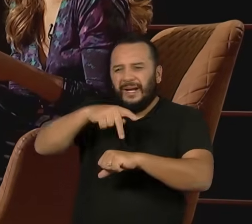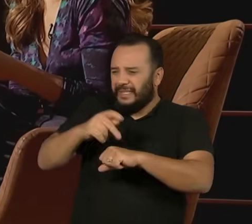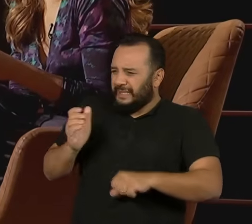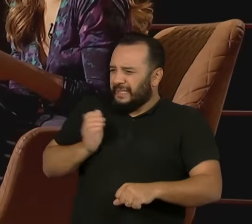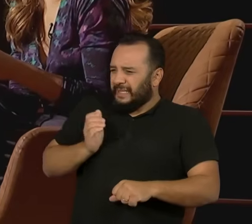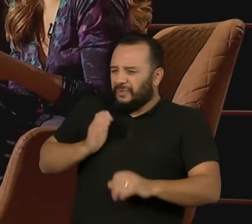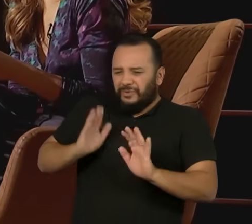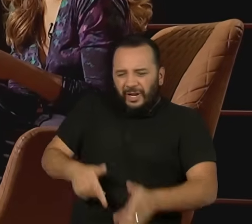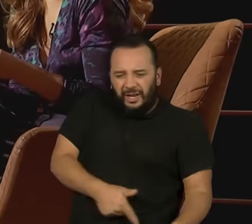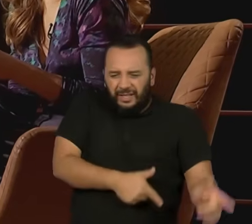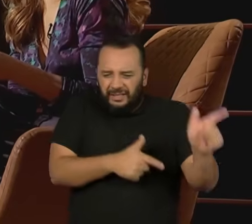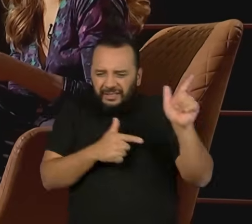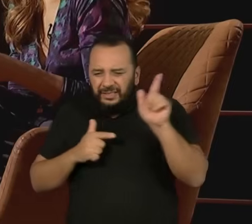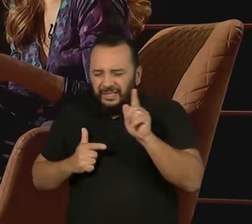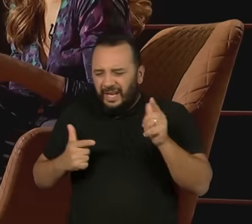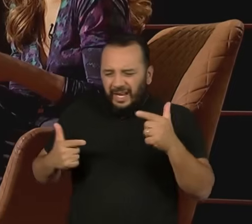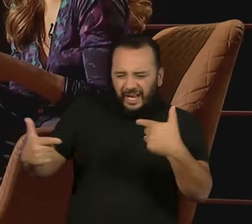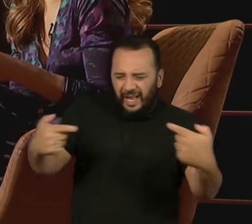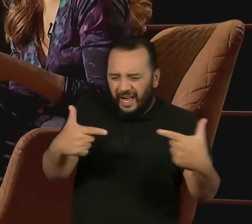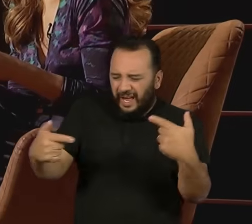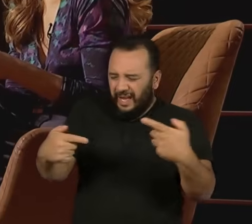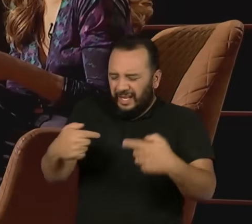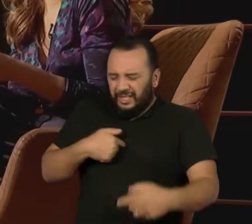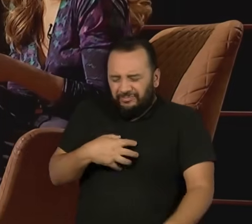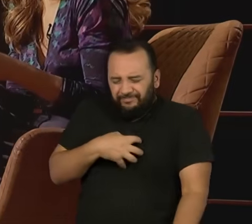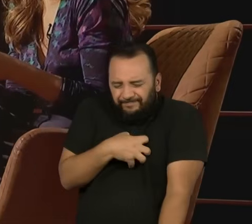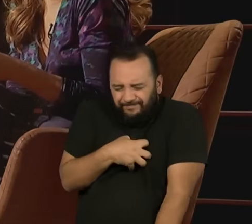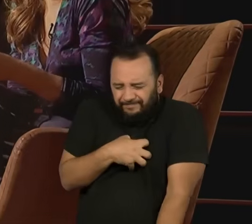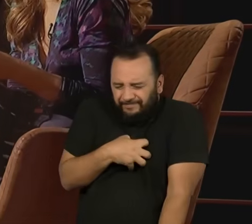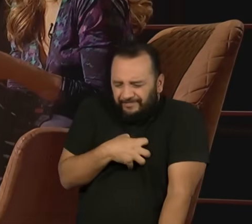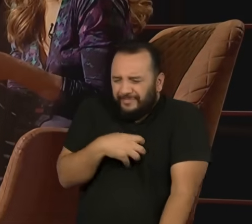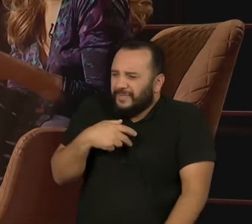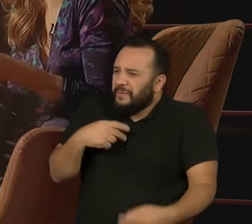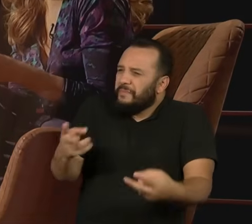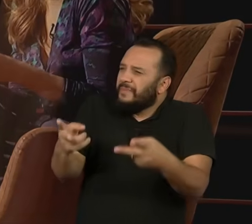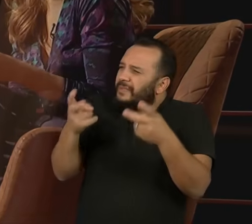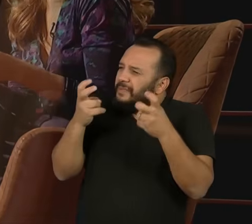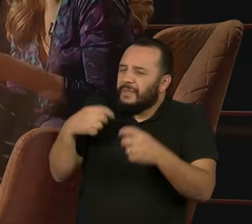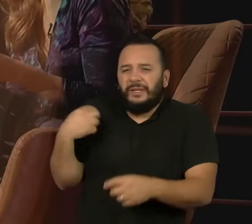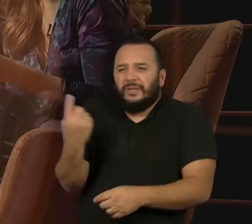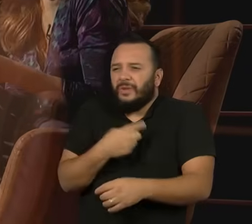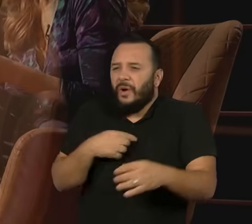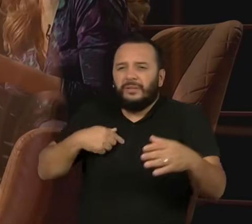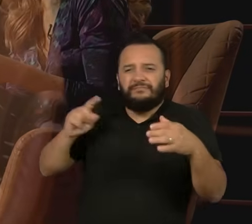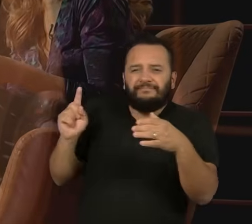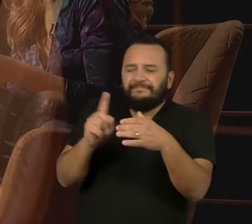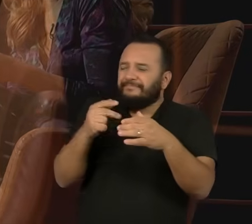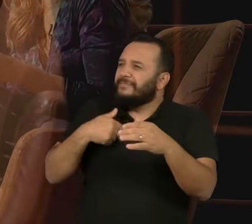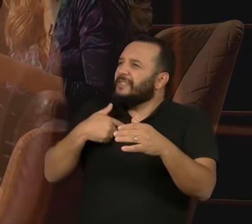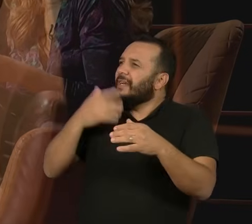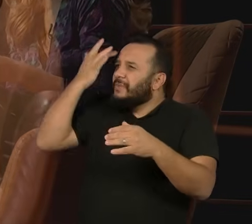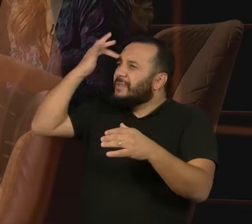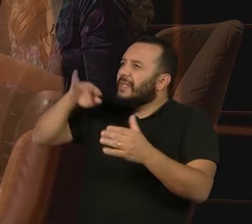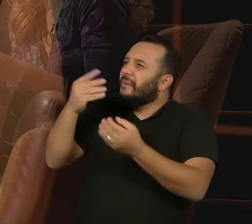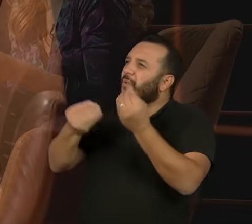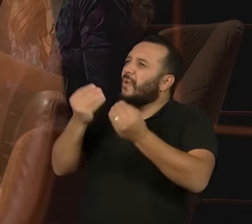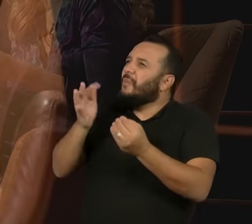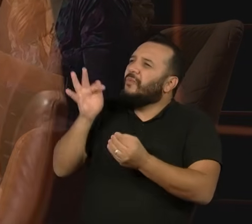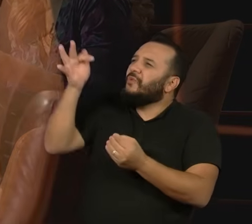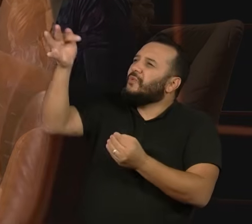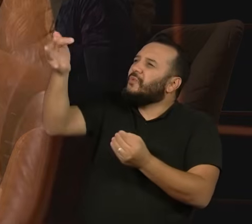para a guerra, me dói o coração. Perceber a situação em que estamos envolvidos, sem perspectivas de qualquer